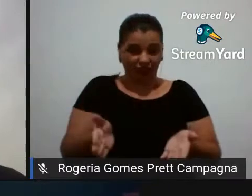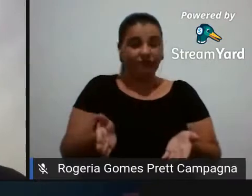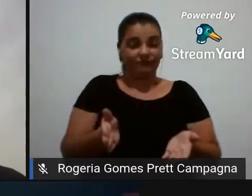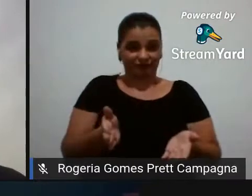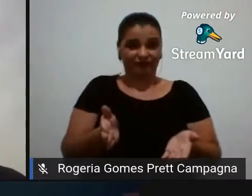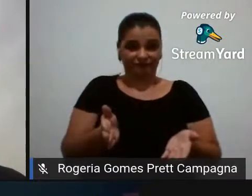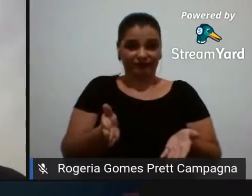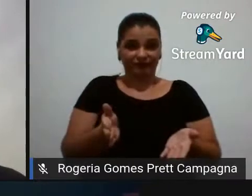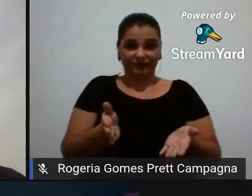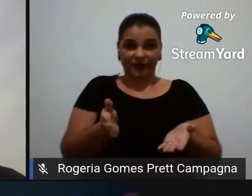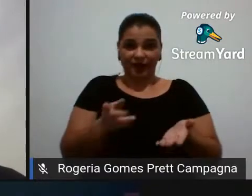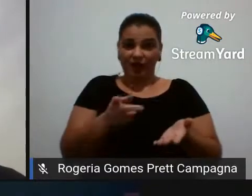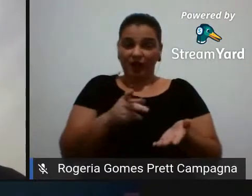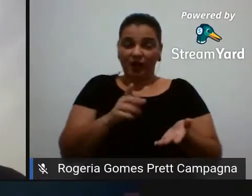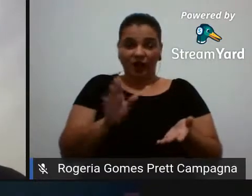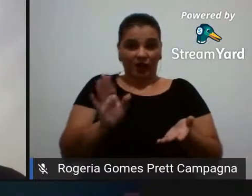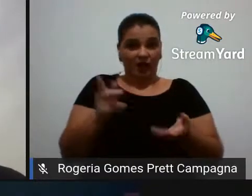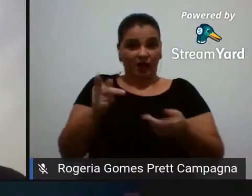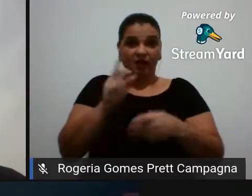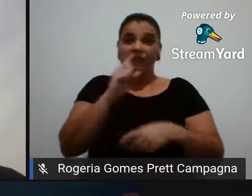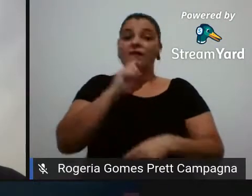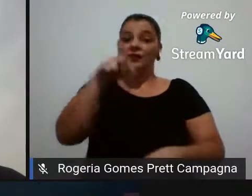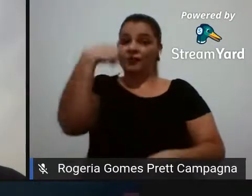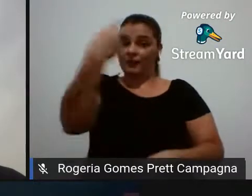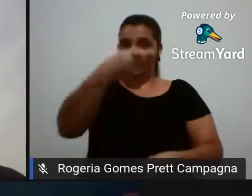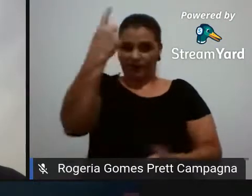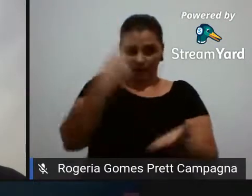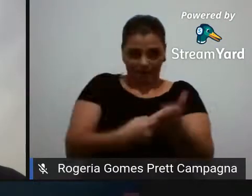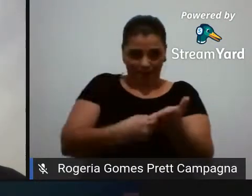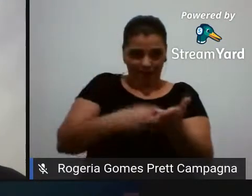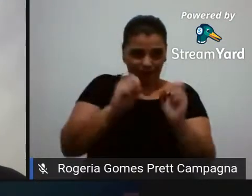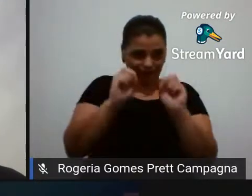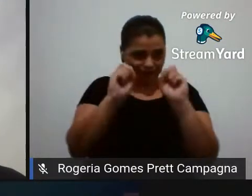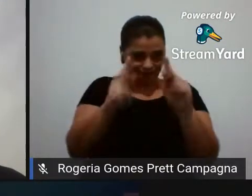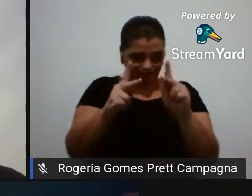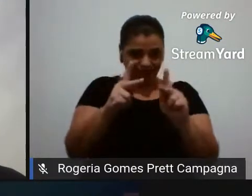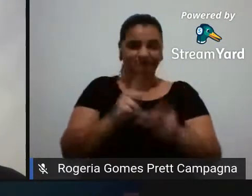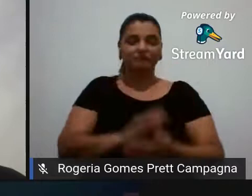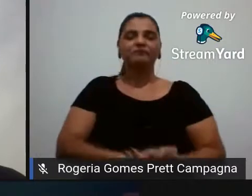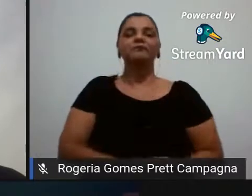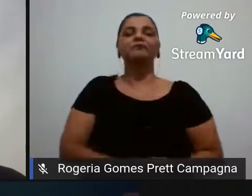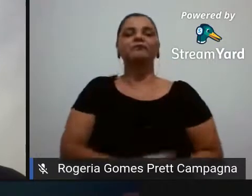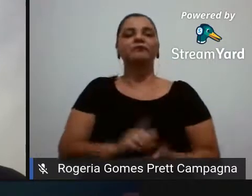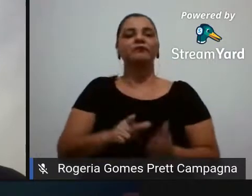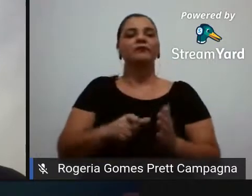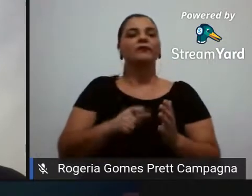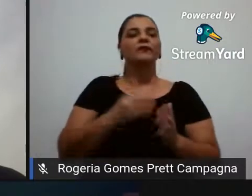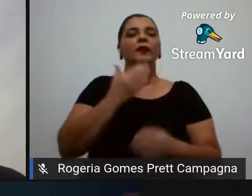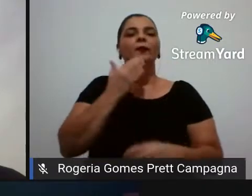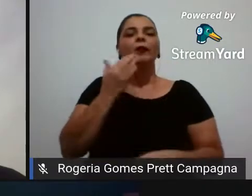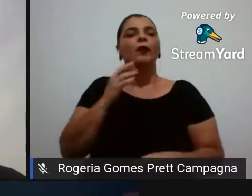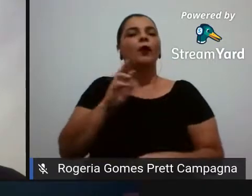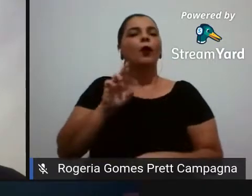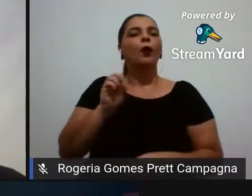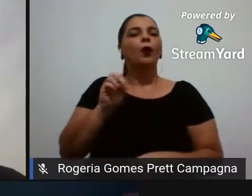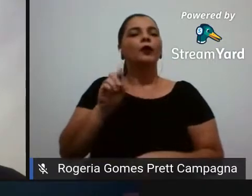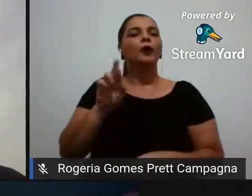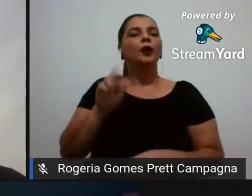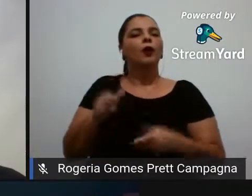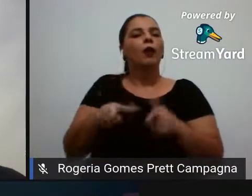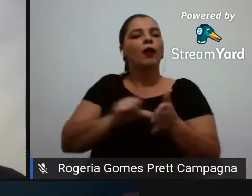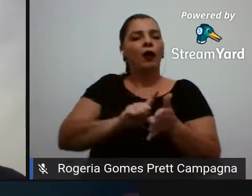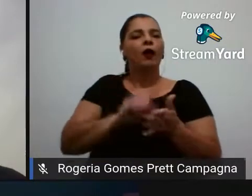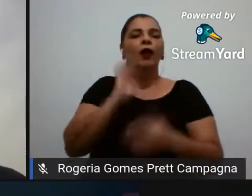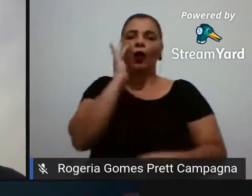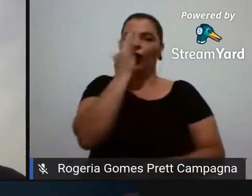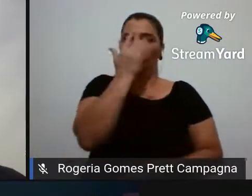antecipadamente convidados para a nossa webinar da semana que vem. Queria, antes de passar a palavra para o Rodrigo, agradecer também a